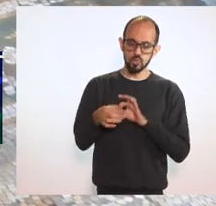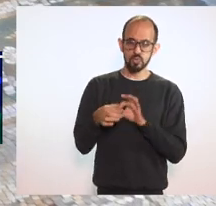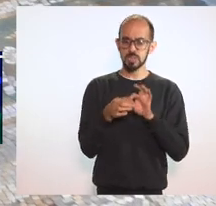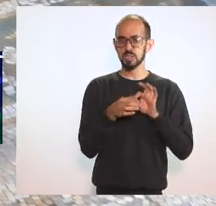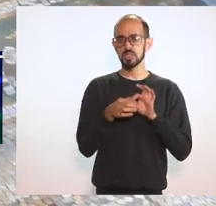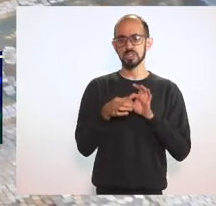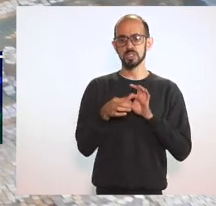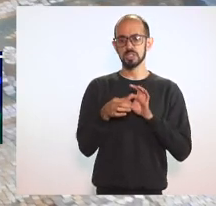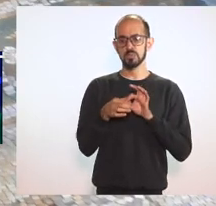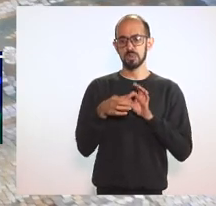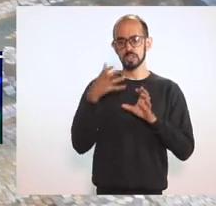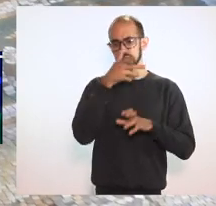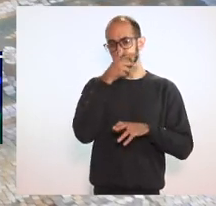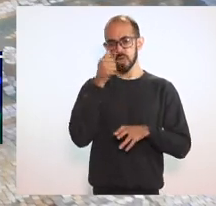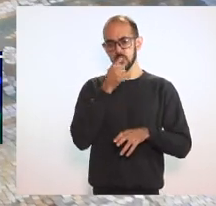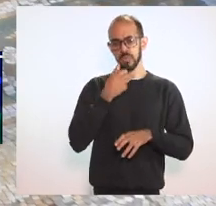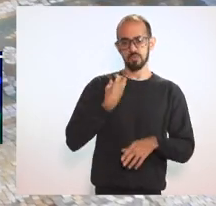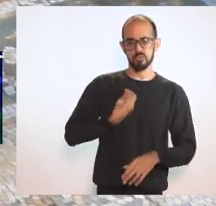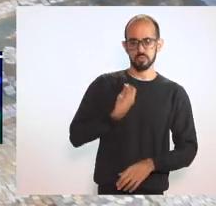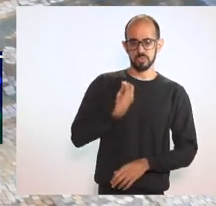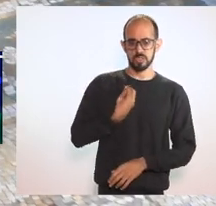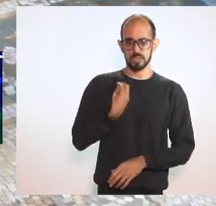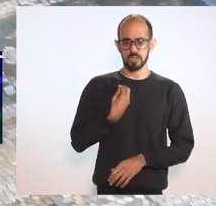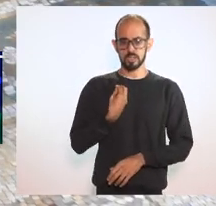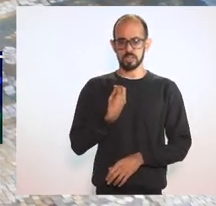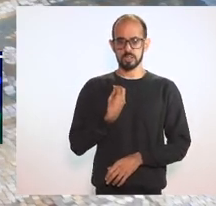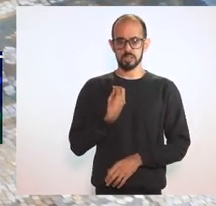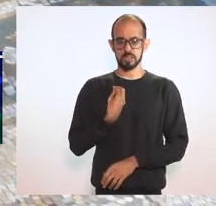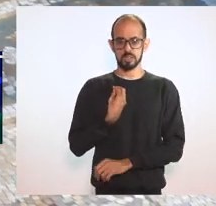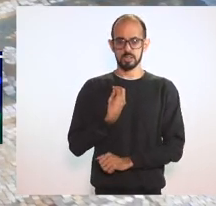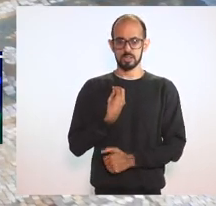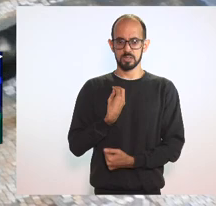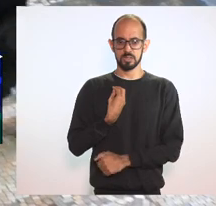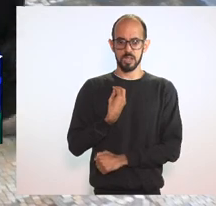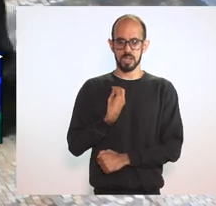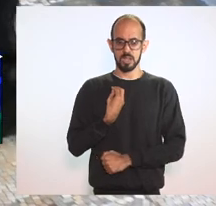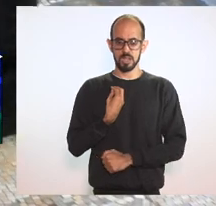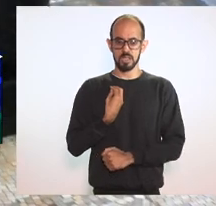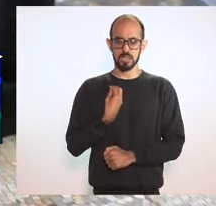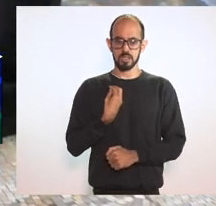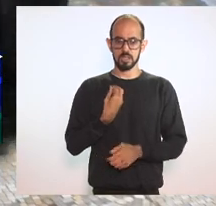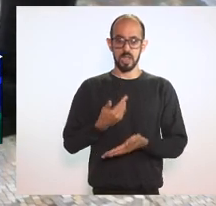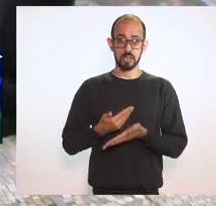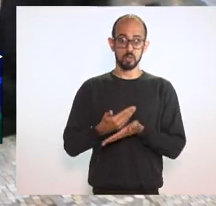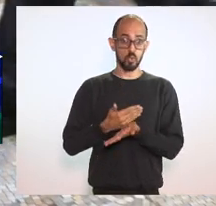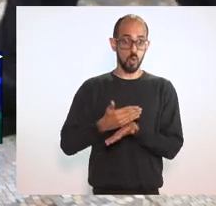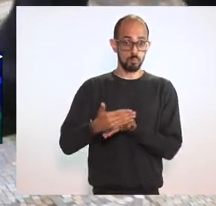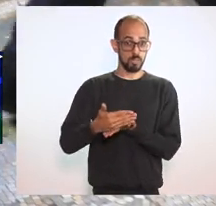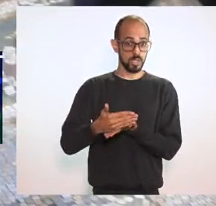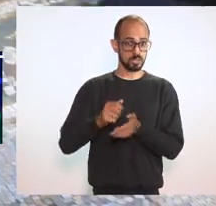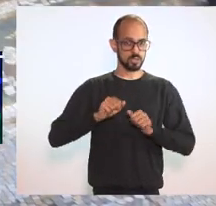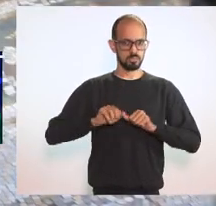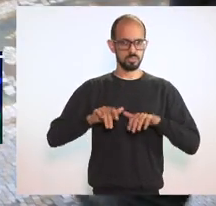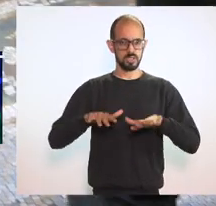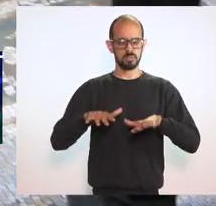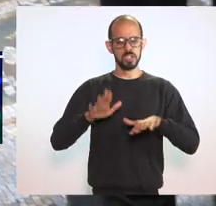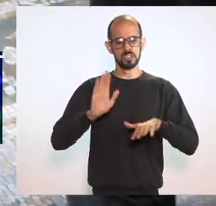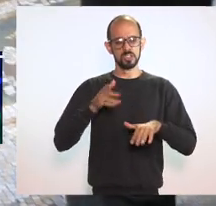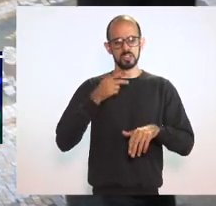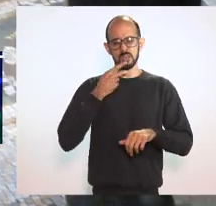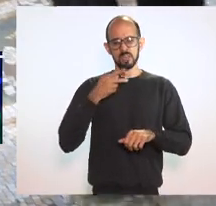que esse Parlamento precisa dar a sua dose de contribuição que Aliás já vem dando desde o início da pandemia nós não podemos permitir eu venho alertando